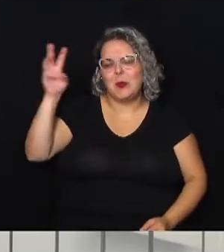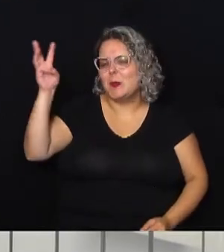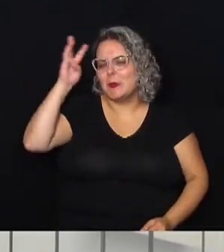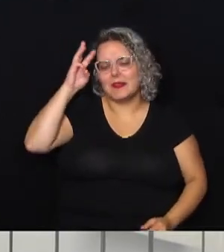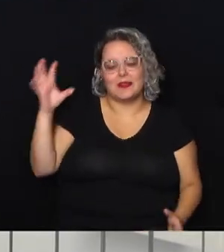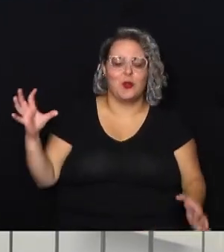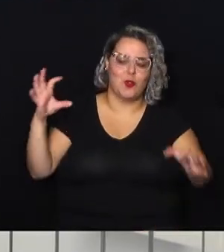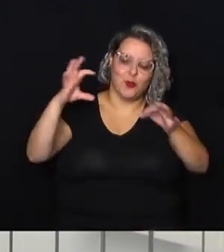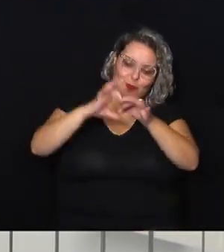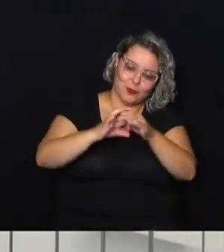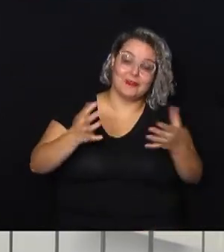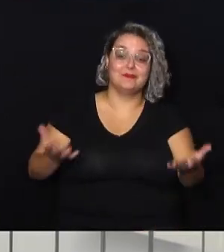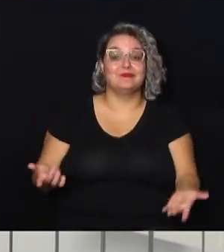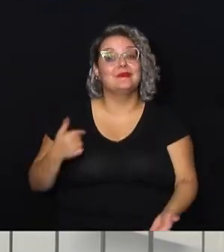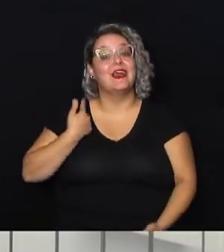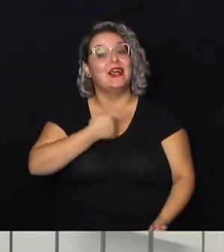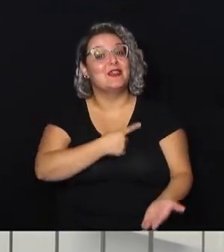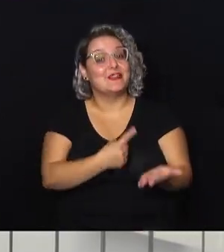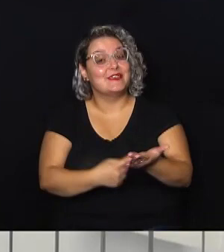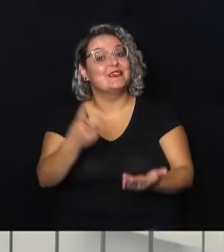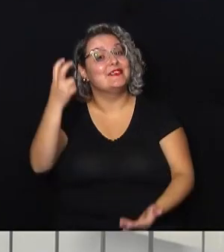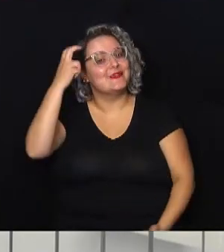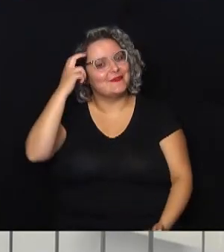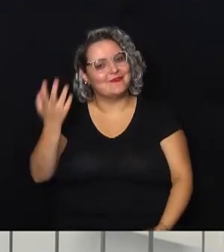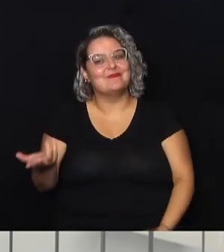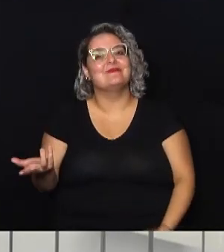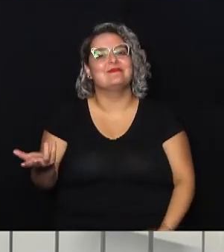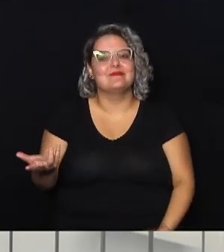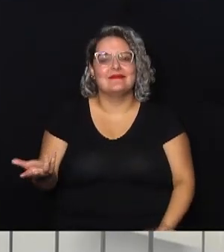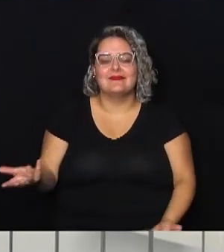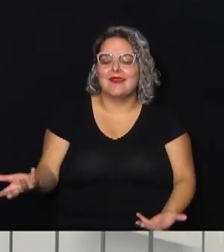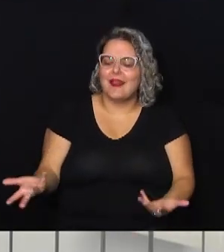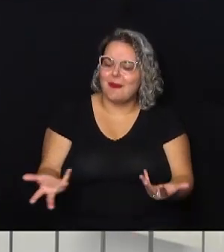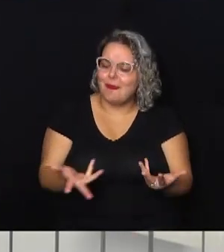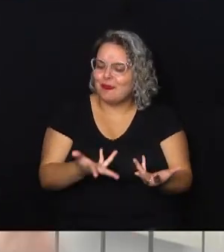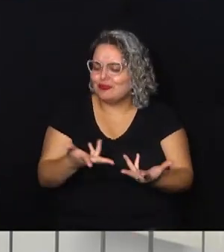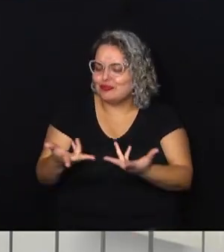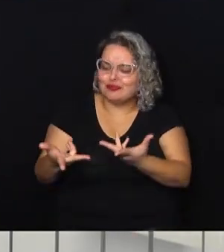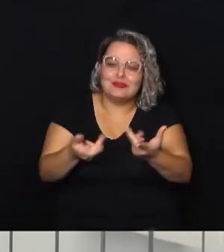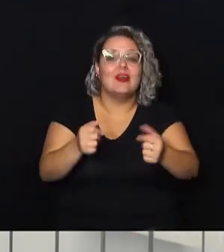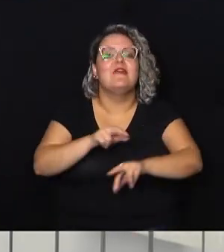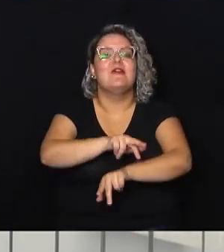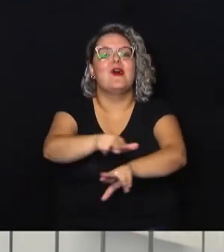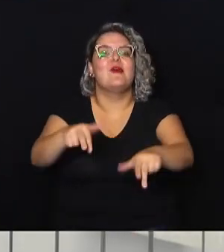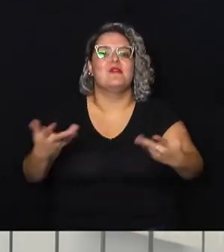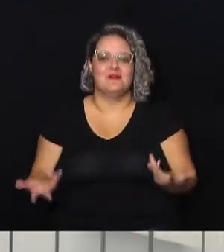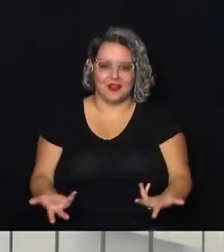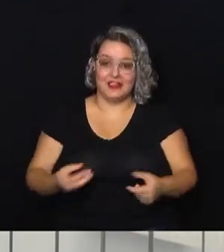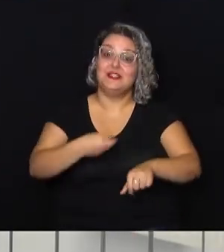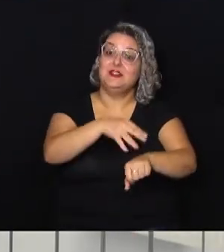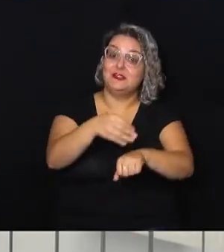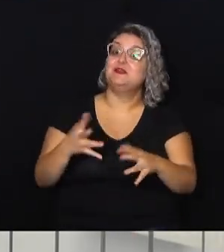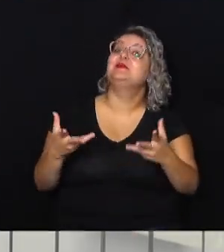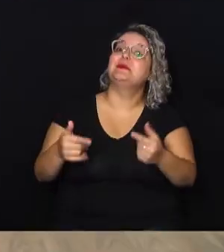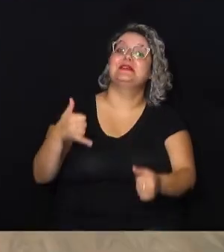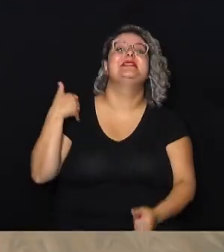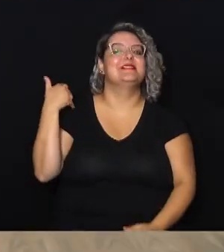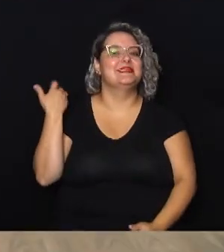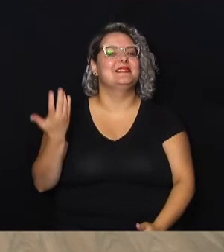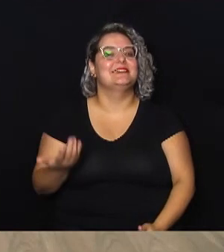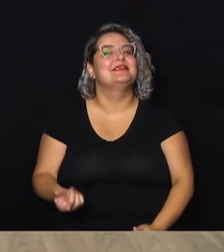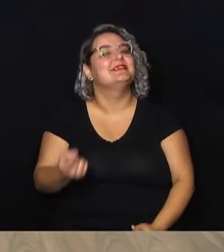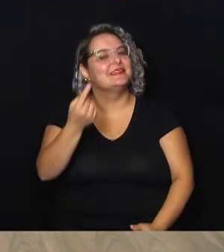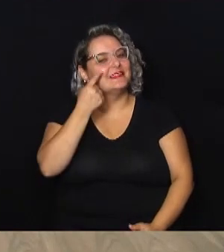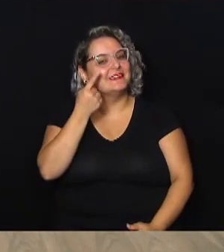terça-feira, então a nossa agenda cultural está singular, com muitas dicas e para todas as idades.